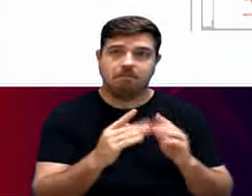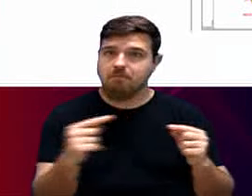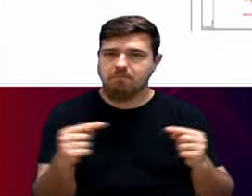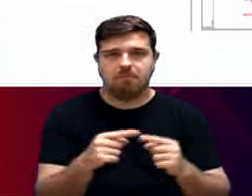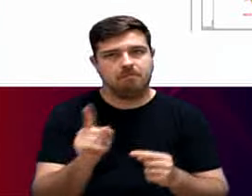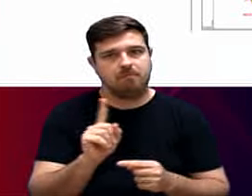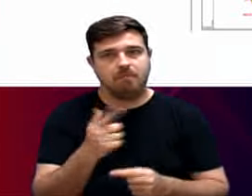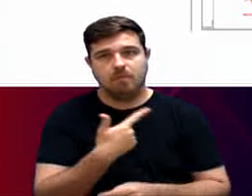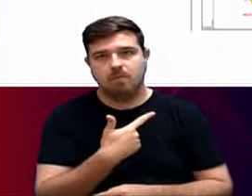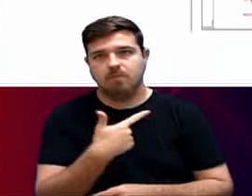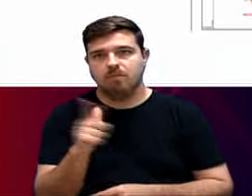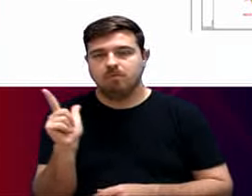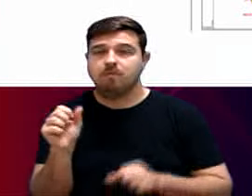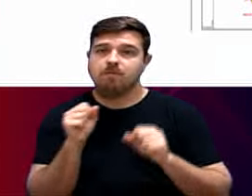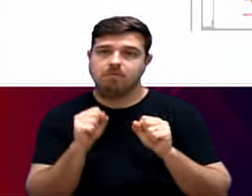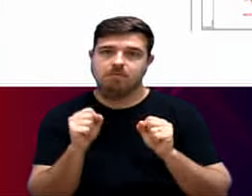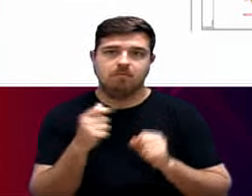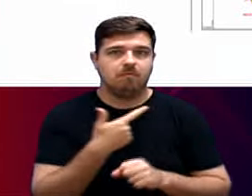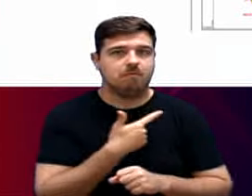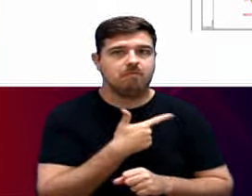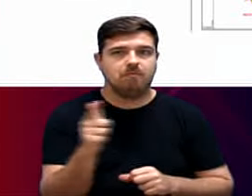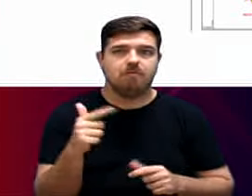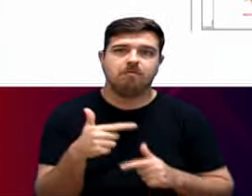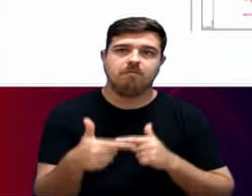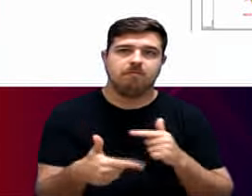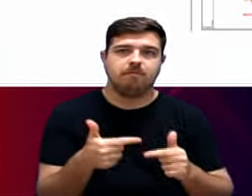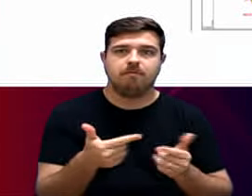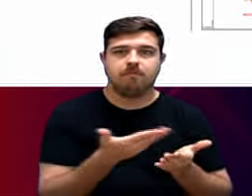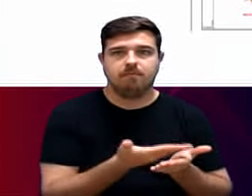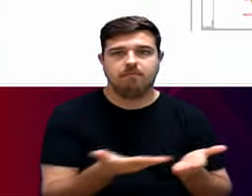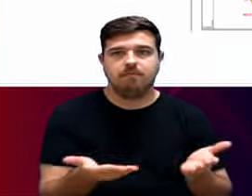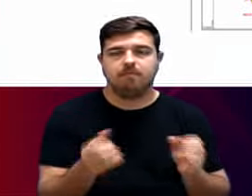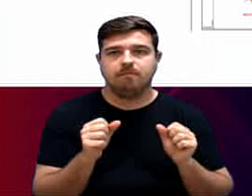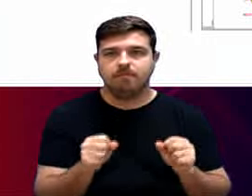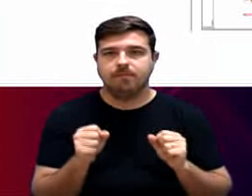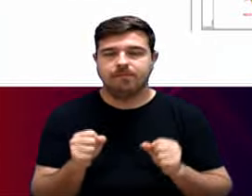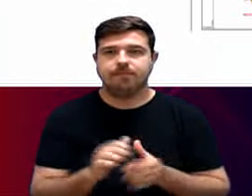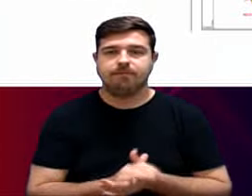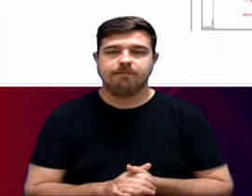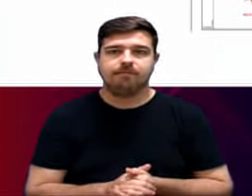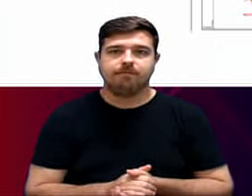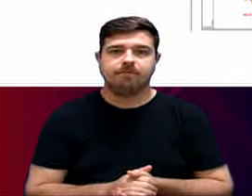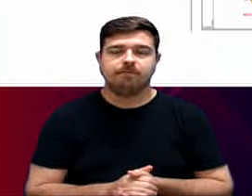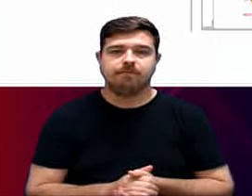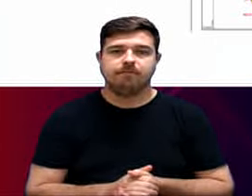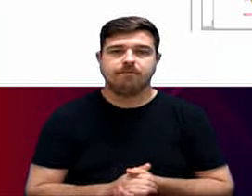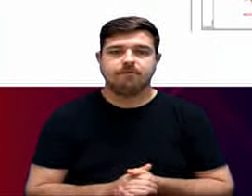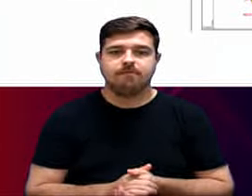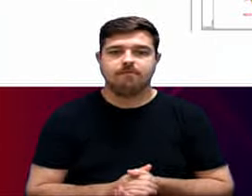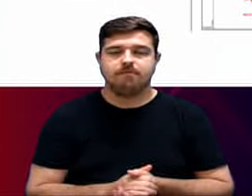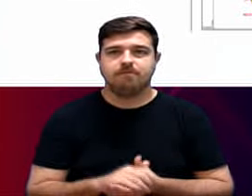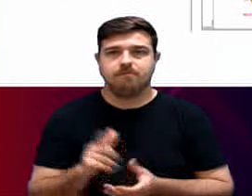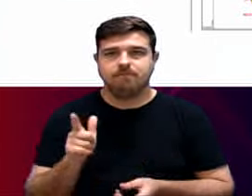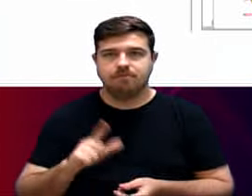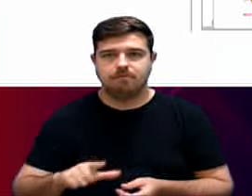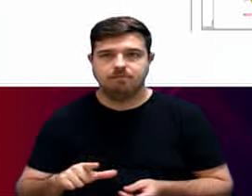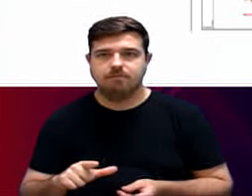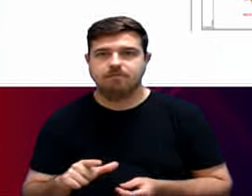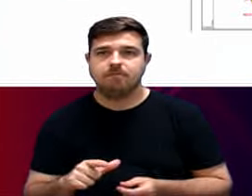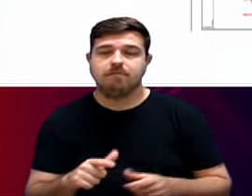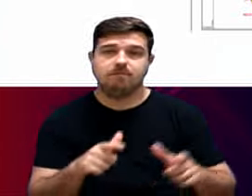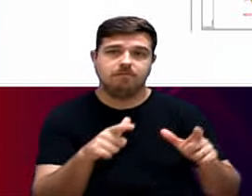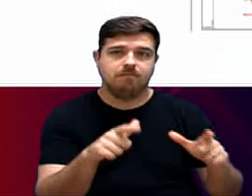mais mas é permitido nessa região onde está trabalhando a questão do